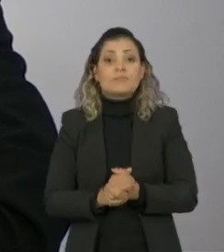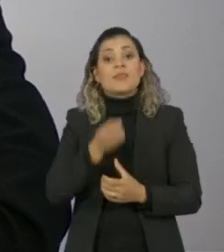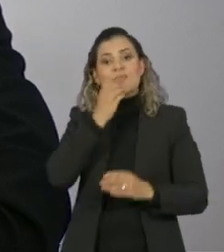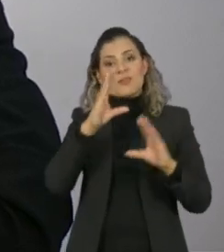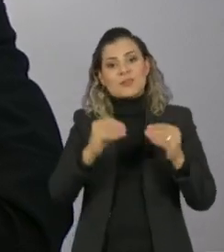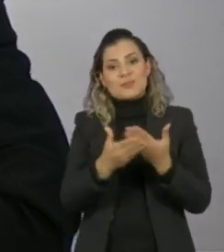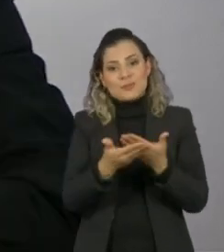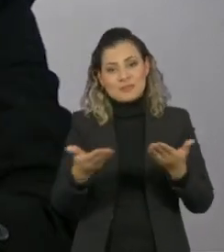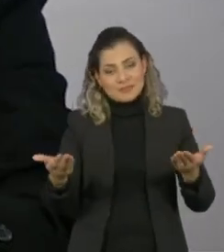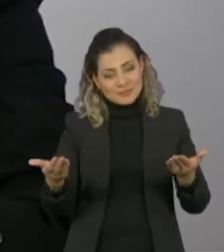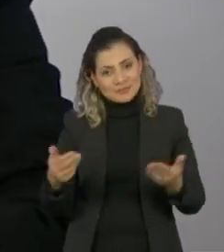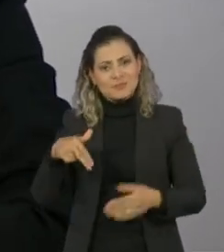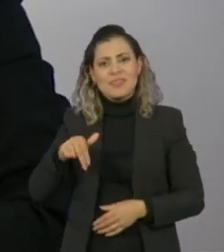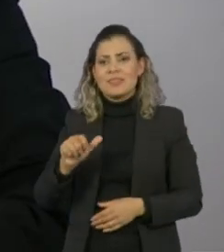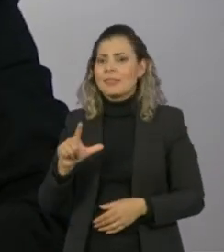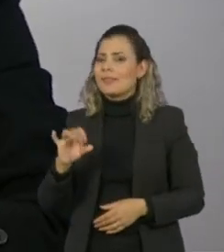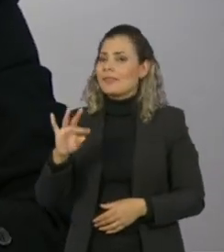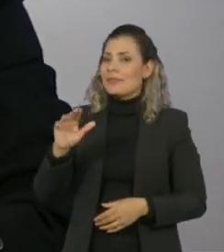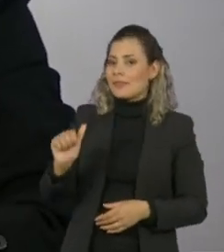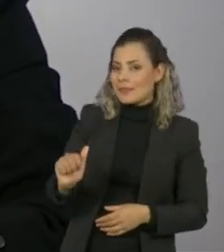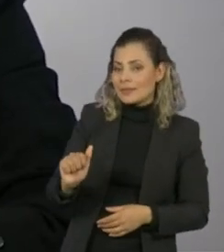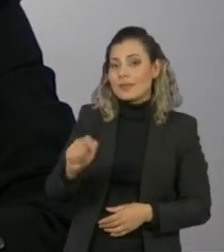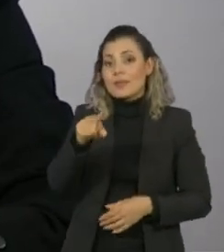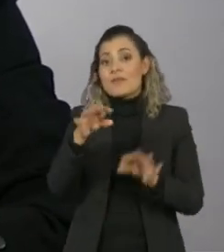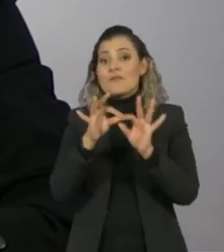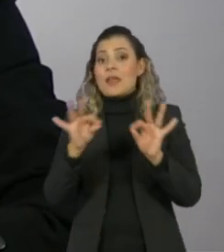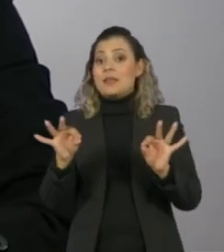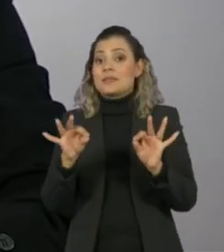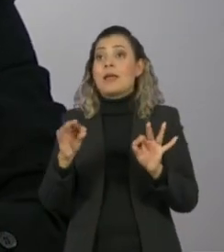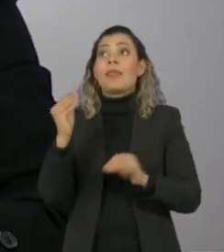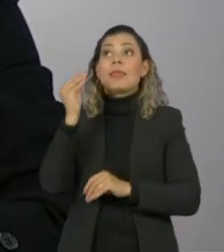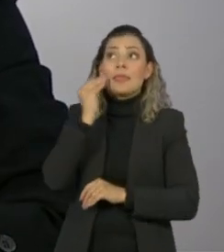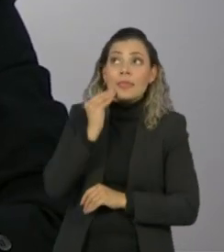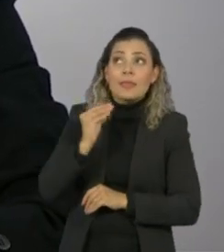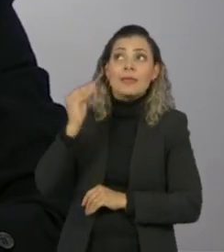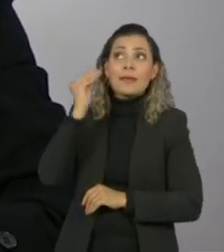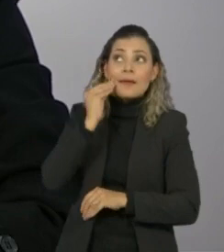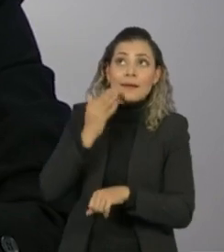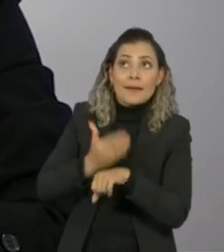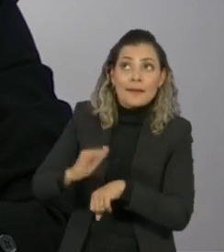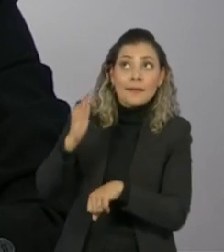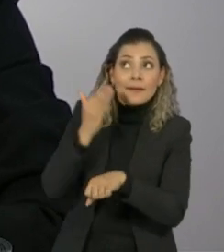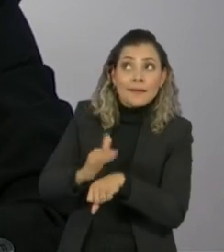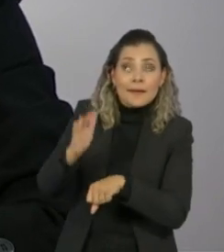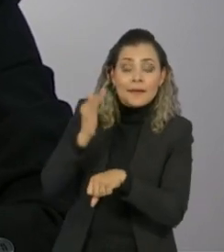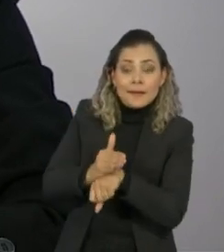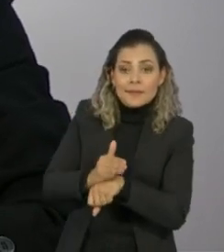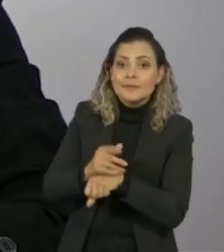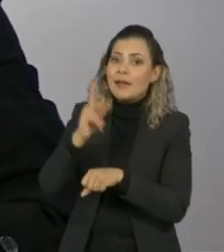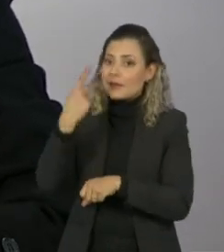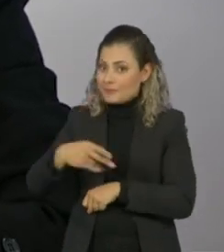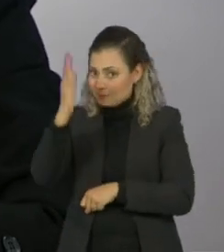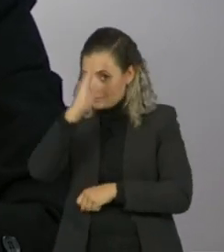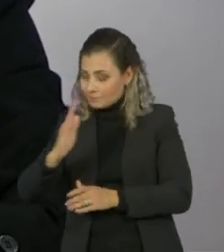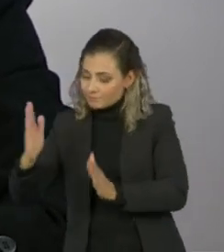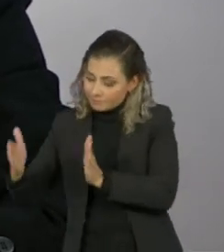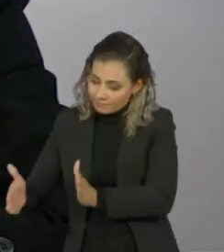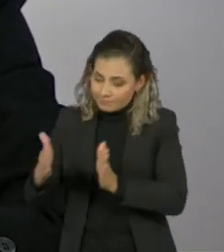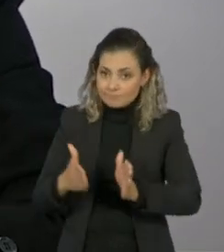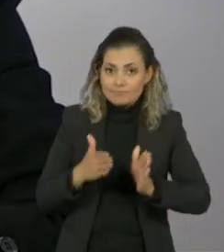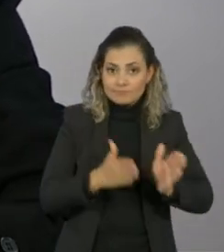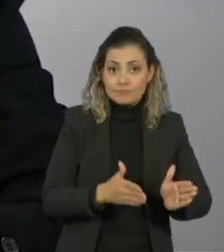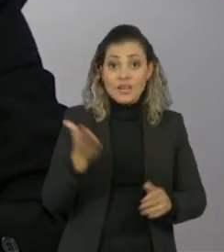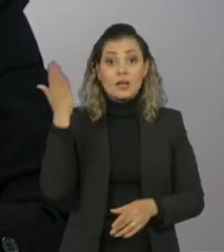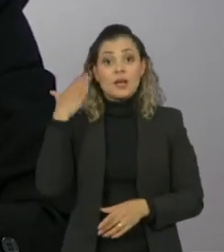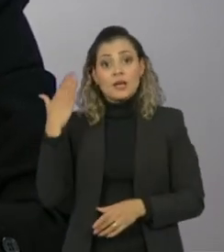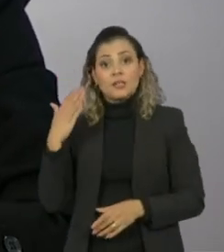Gente, Natália, sobre a famosa frase teste, teste, teste. A gente já passou por diferentes fases no Brasil. Então, houve um primeiro momento em que os testes